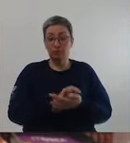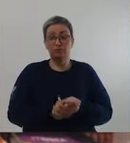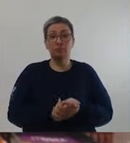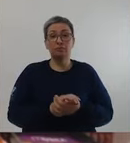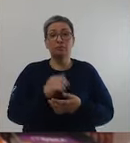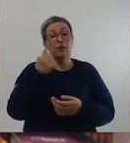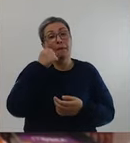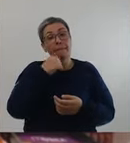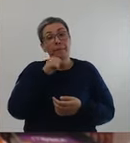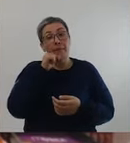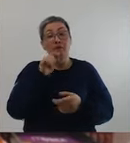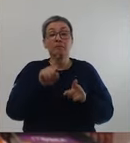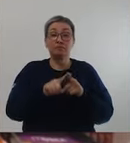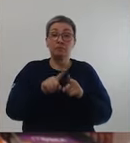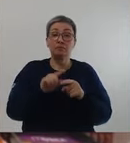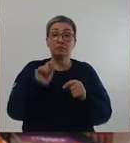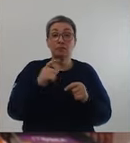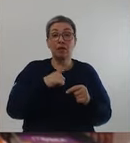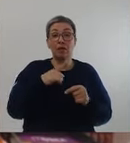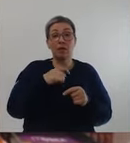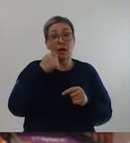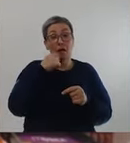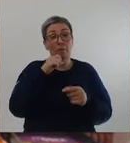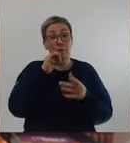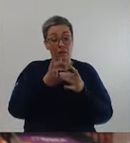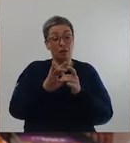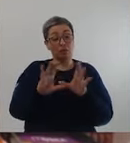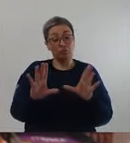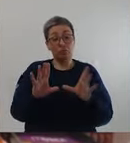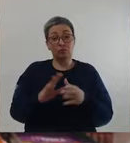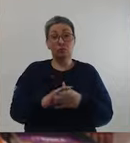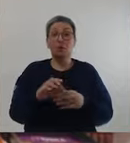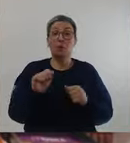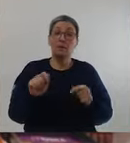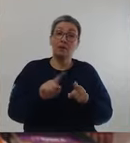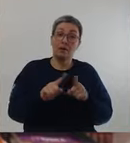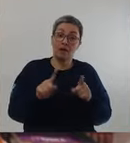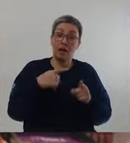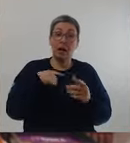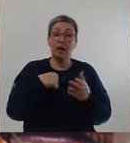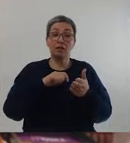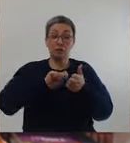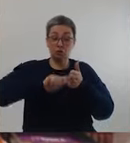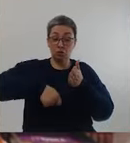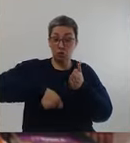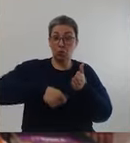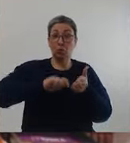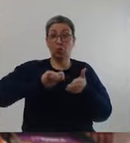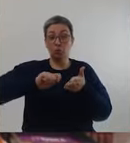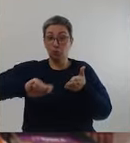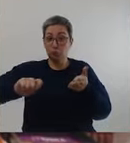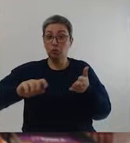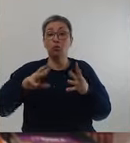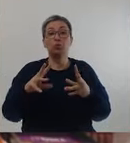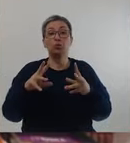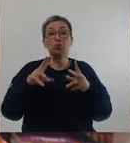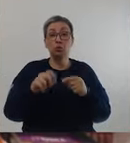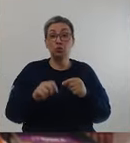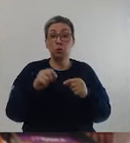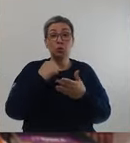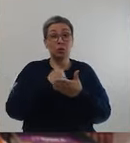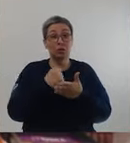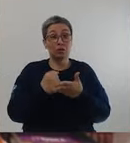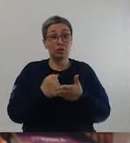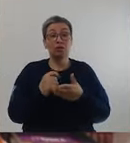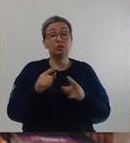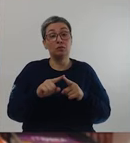registro pela mãe, ou seja, anuência porque a mãe permitiu, né? Mas com firma registrada, né? Assinatura